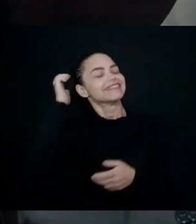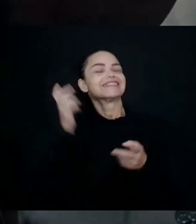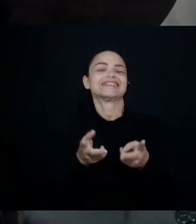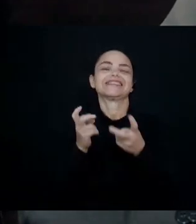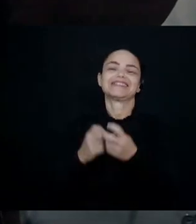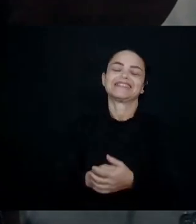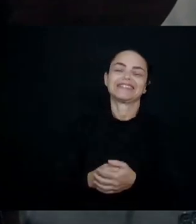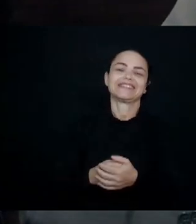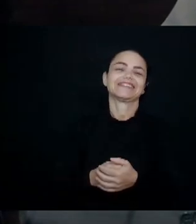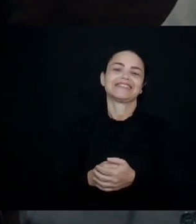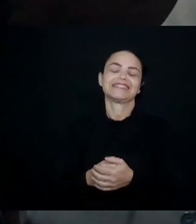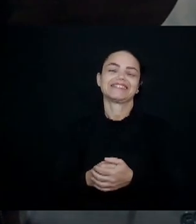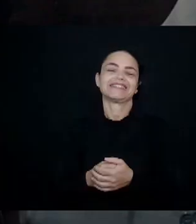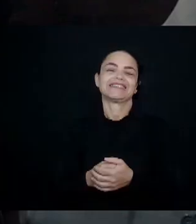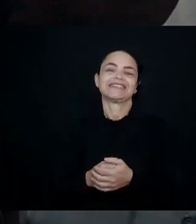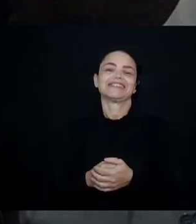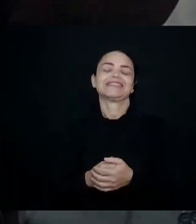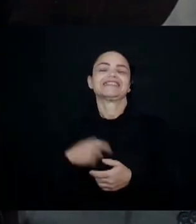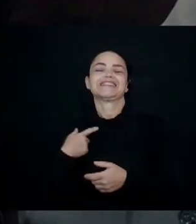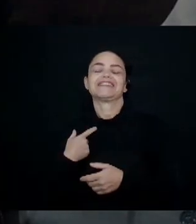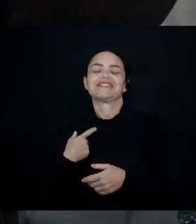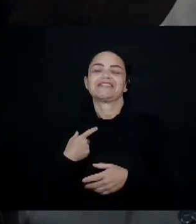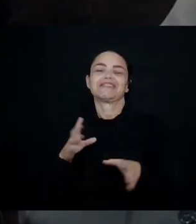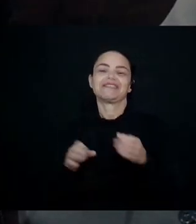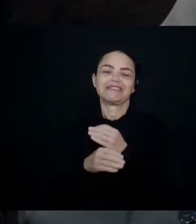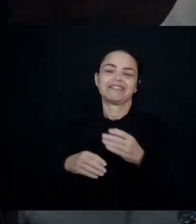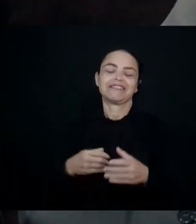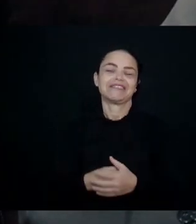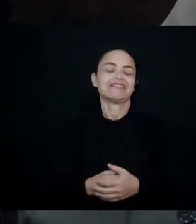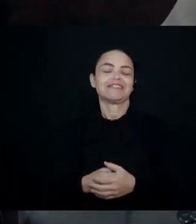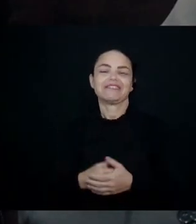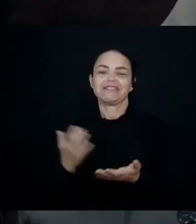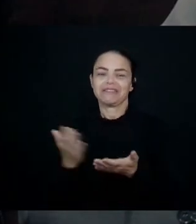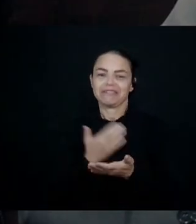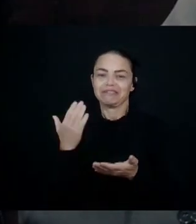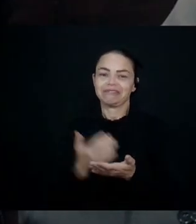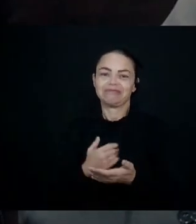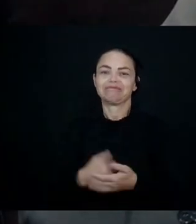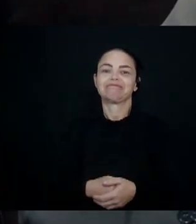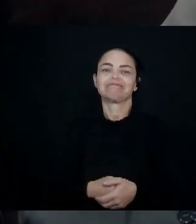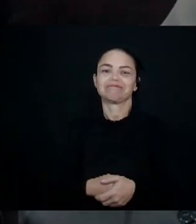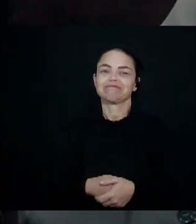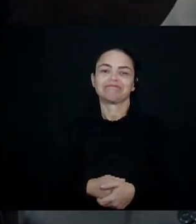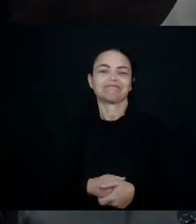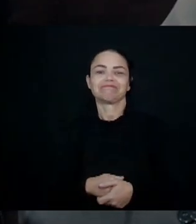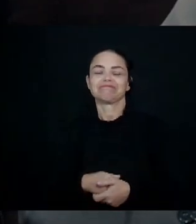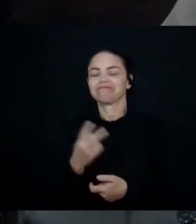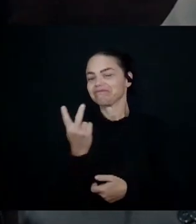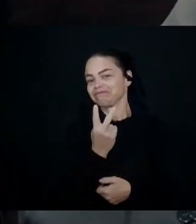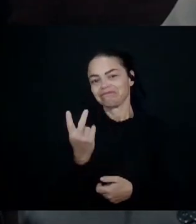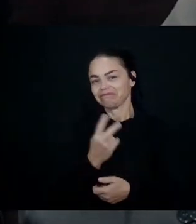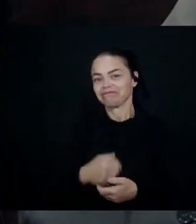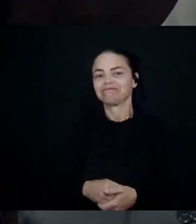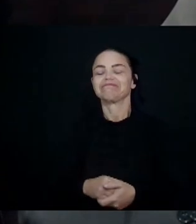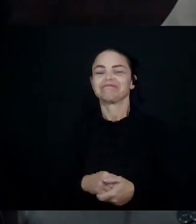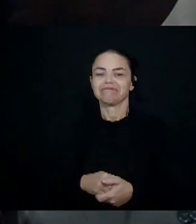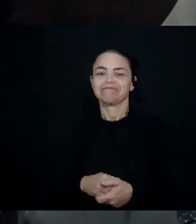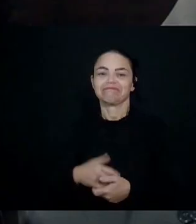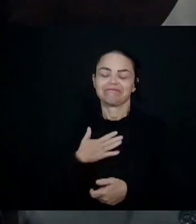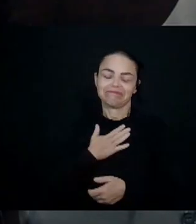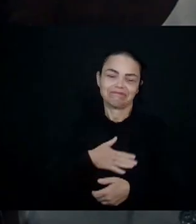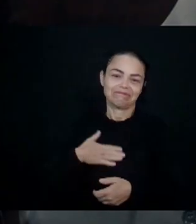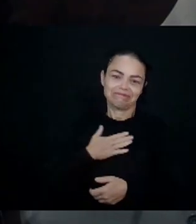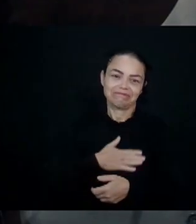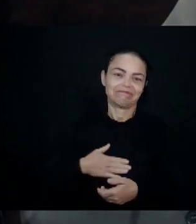sua jornada, né? De Poxa. completar o álbum. Mas os dois são bastante prazerosos, né?